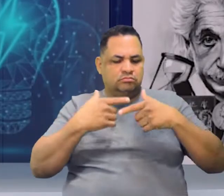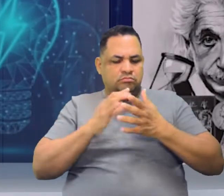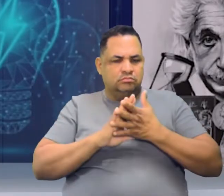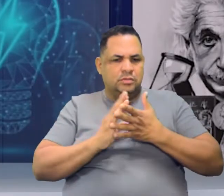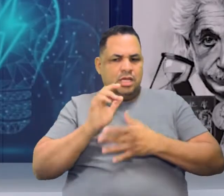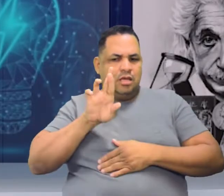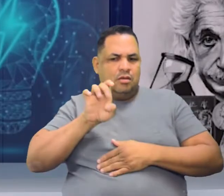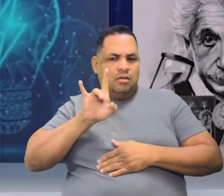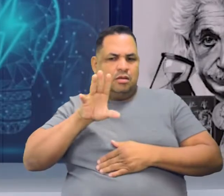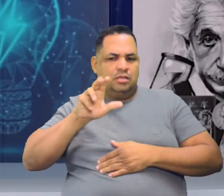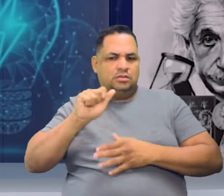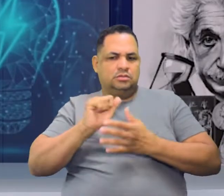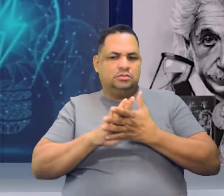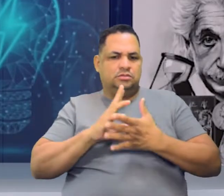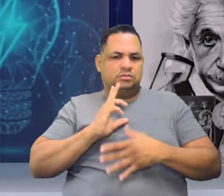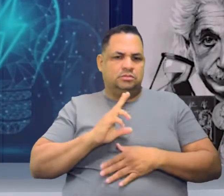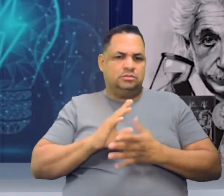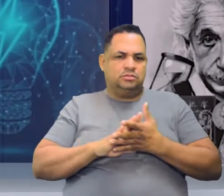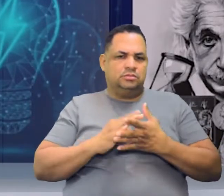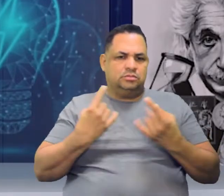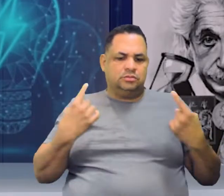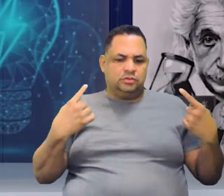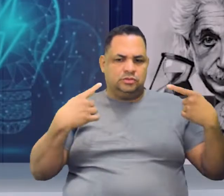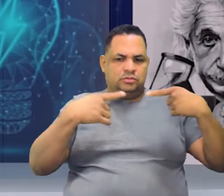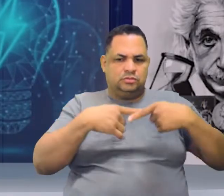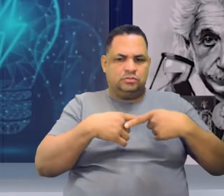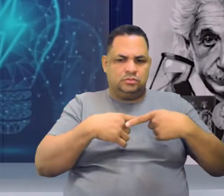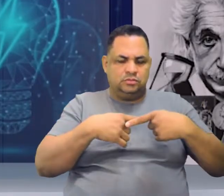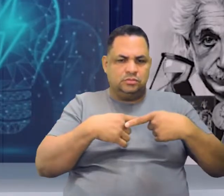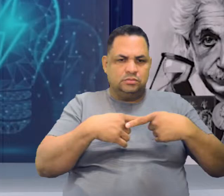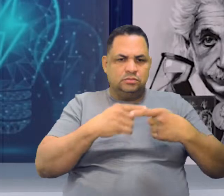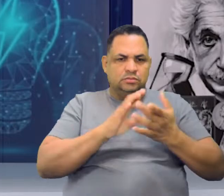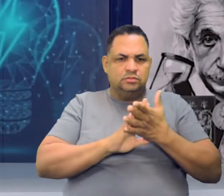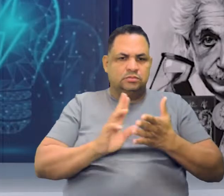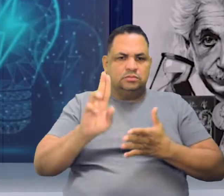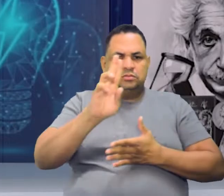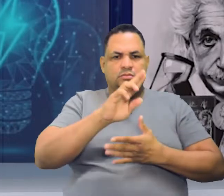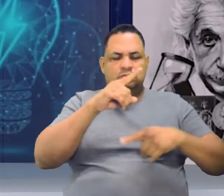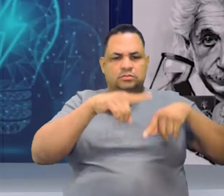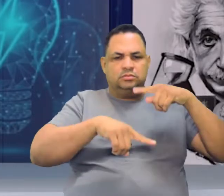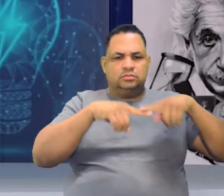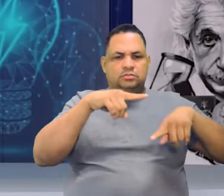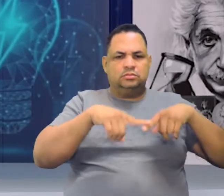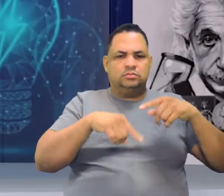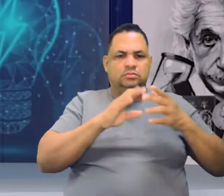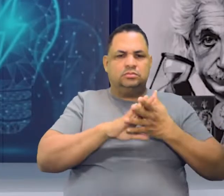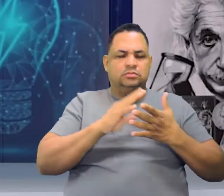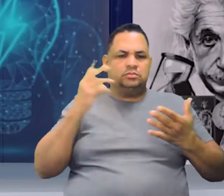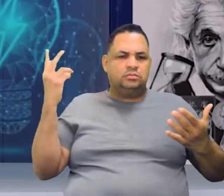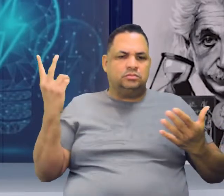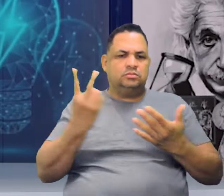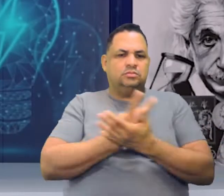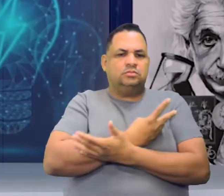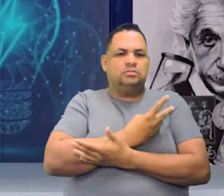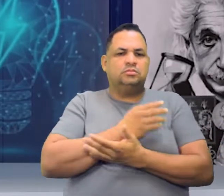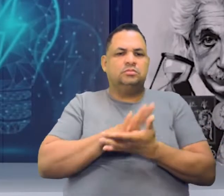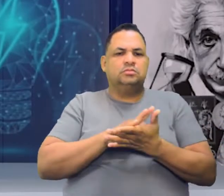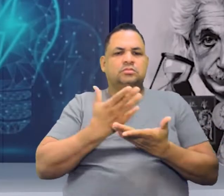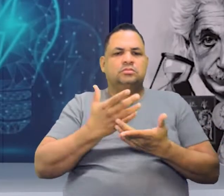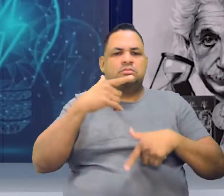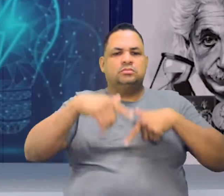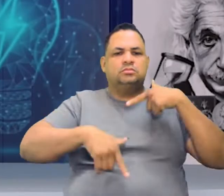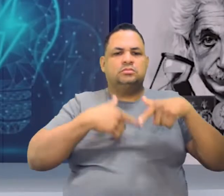de mesma intensidade e sentido oposto e aplicada no corpo que provocou a ação.